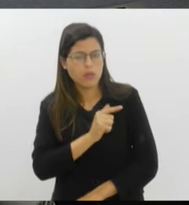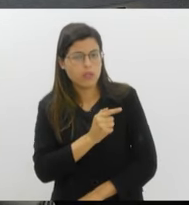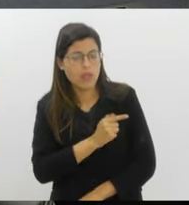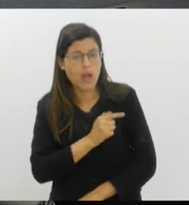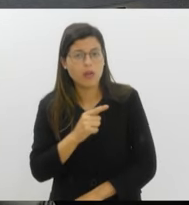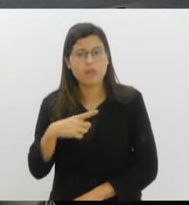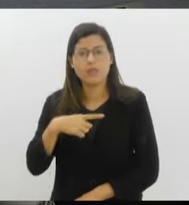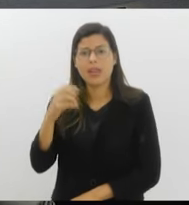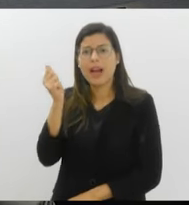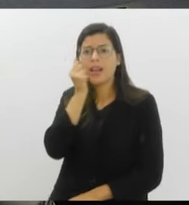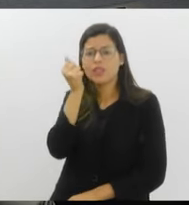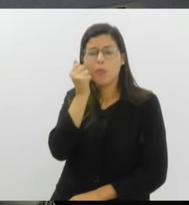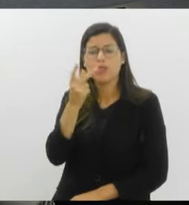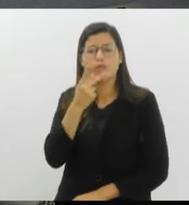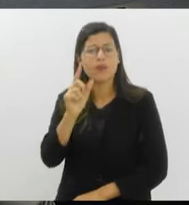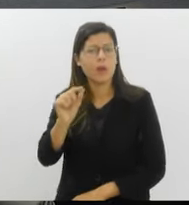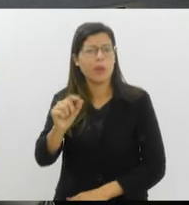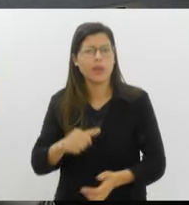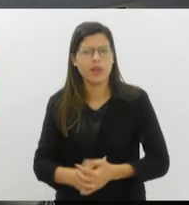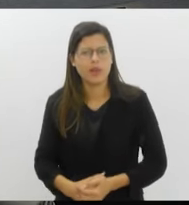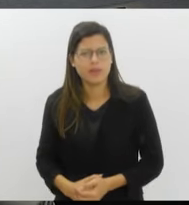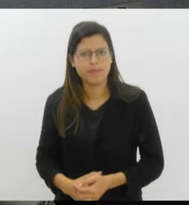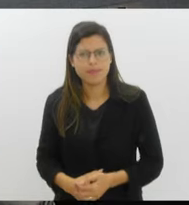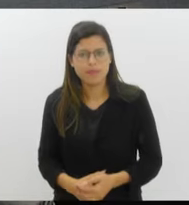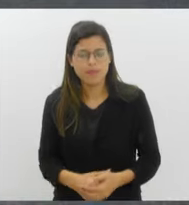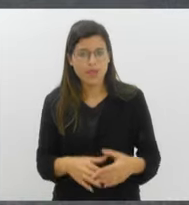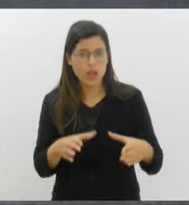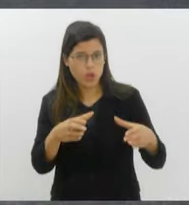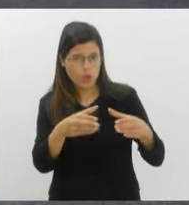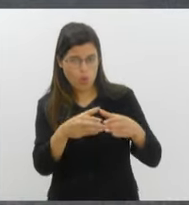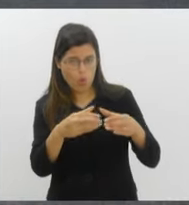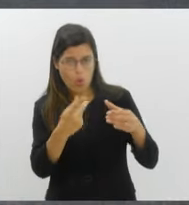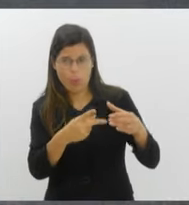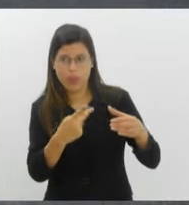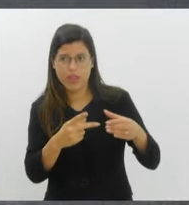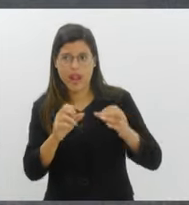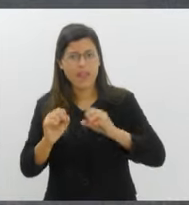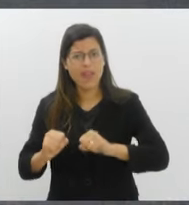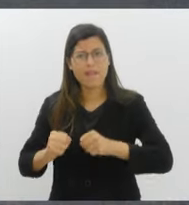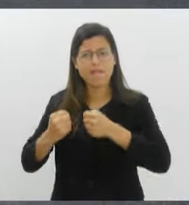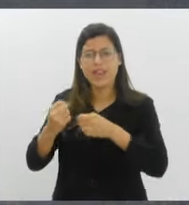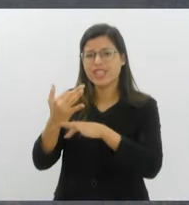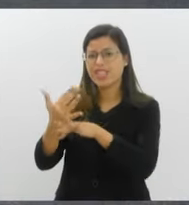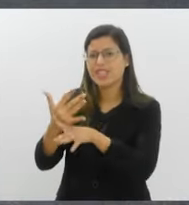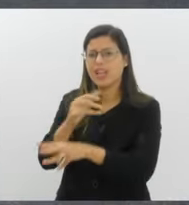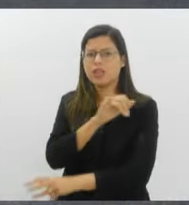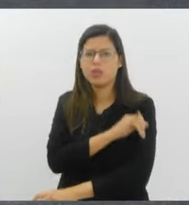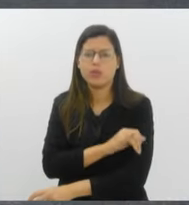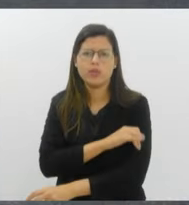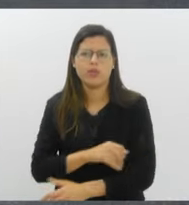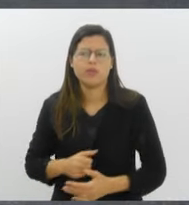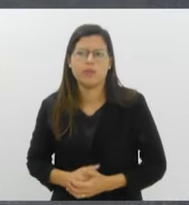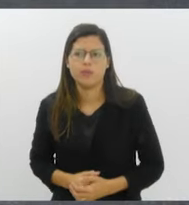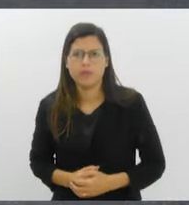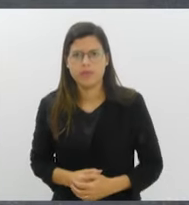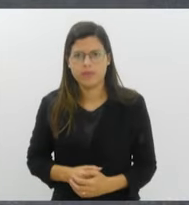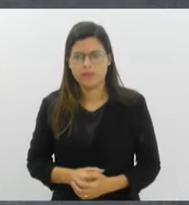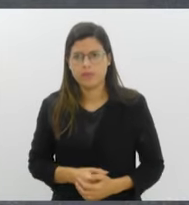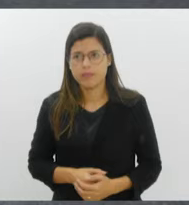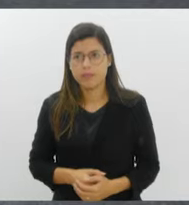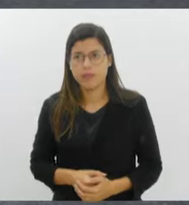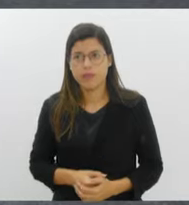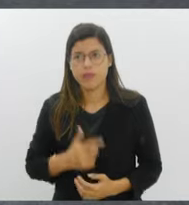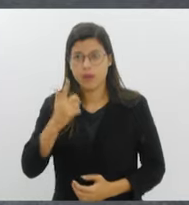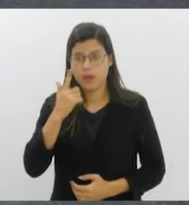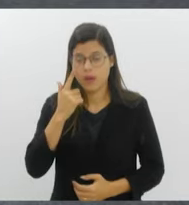de pau de dizer que a bancada dele é para defender o Rio de Janeiro, a cidade do Rio de Janeiro. Ora,